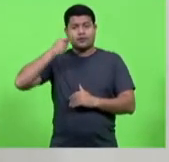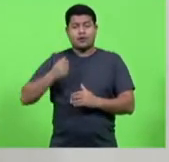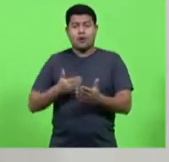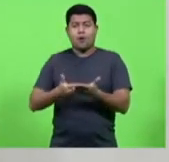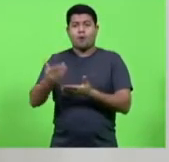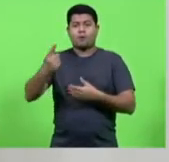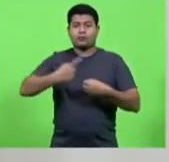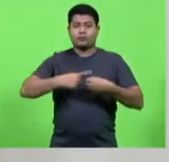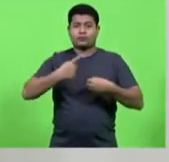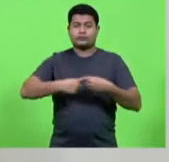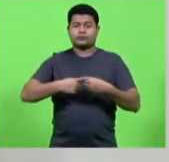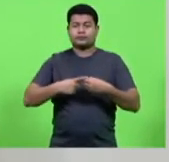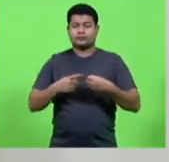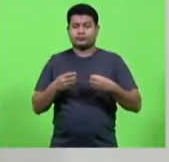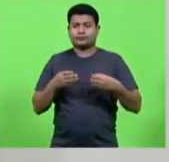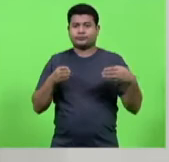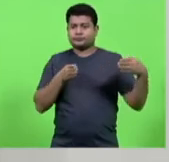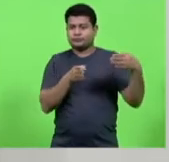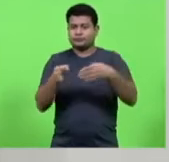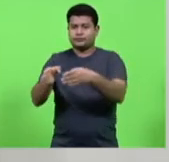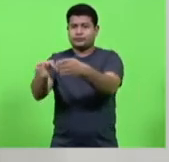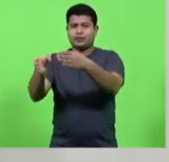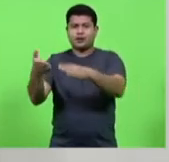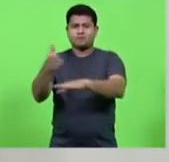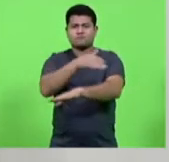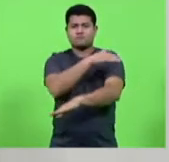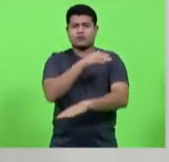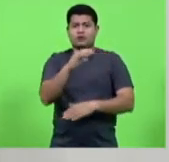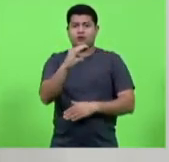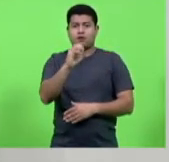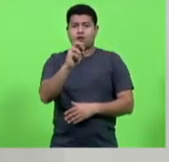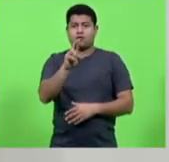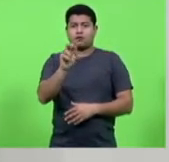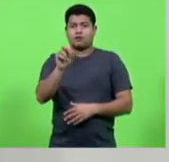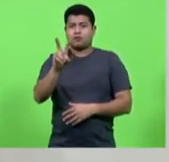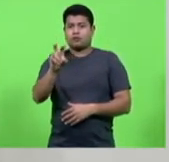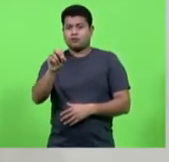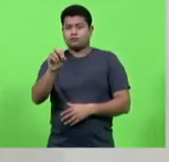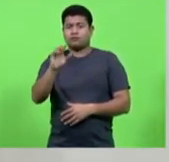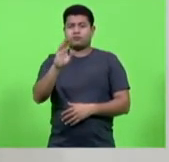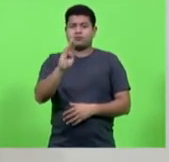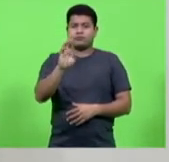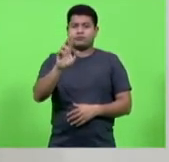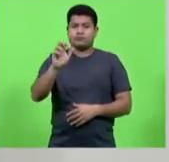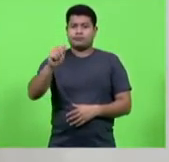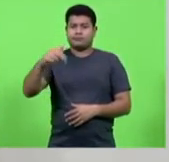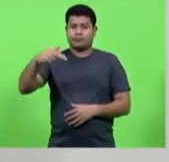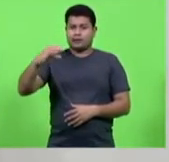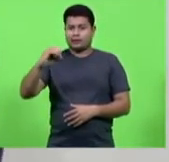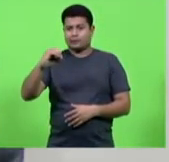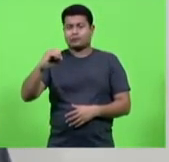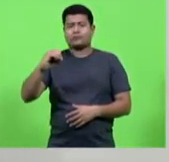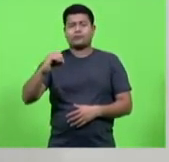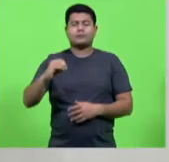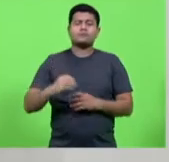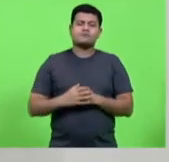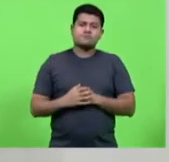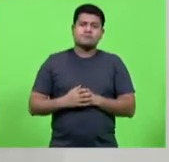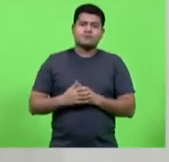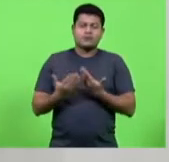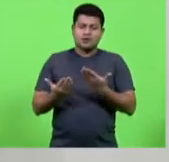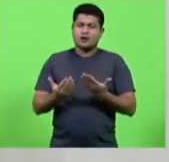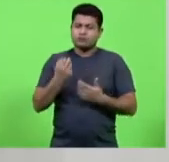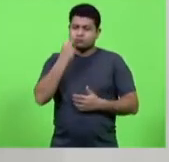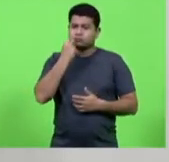a Serra do Corvo Branco, entre os municípios de Grão-Pará e Urubici. Digo conquista